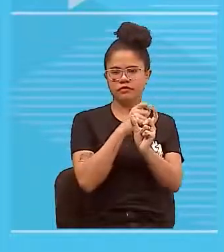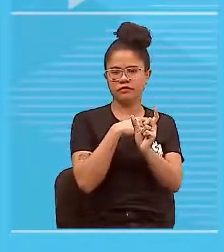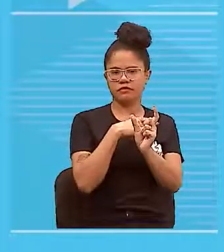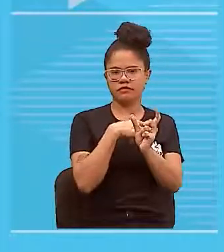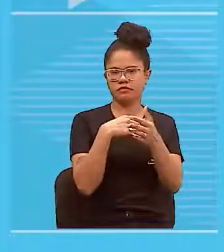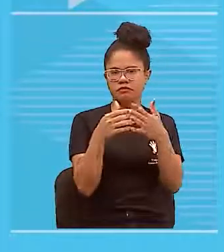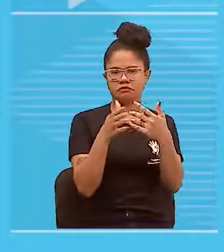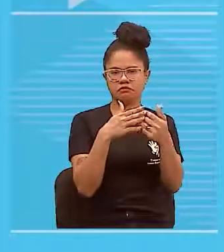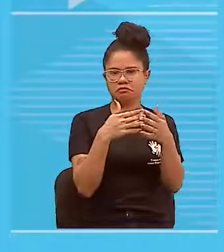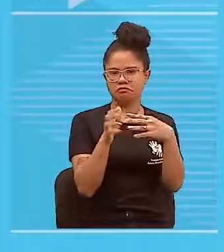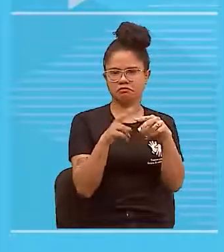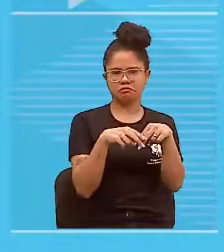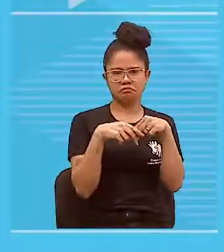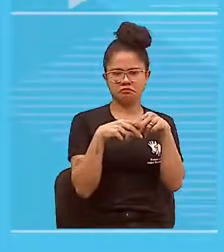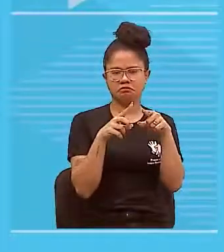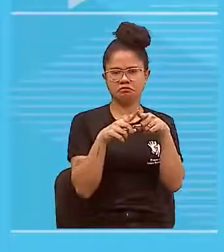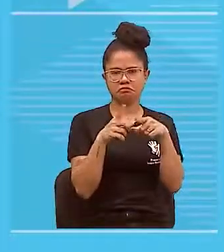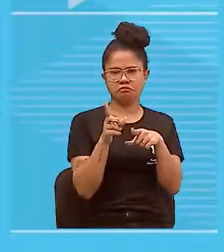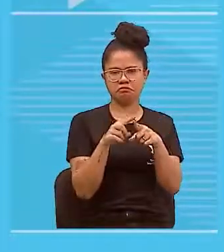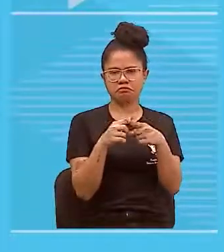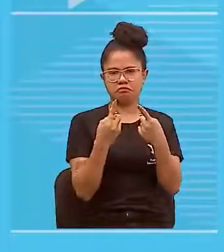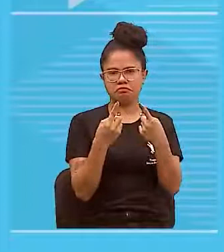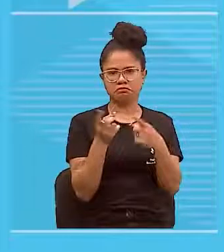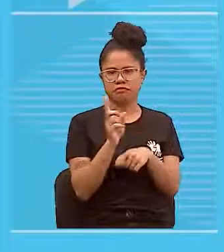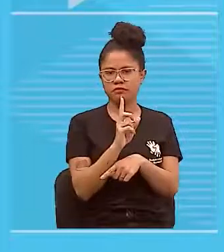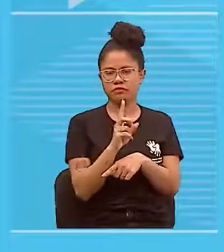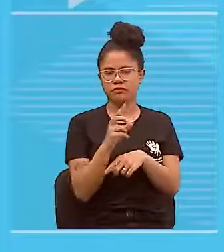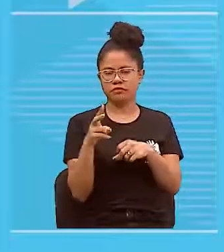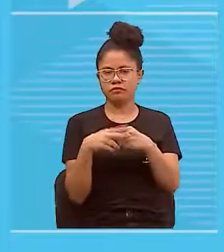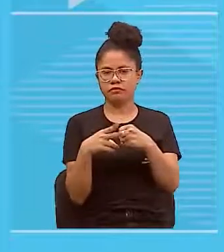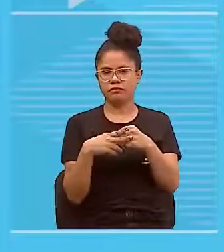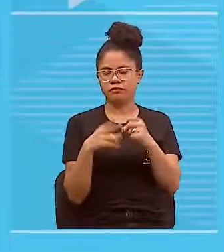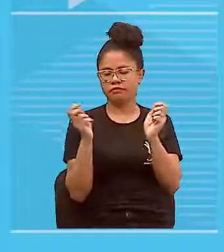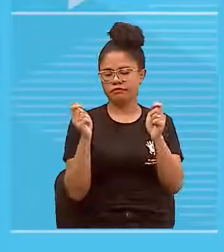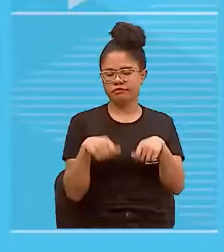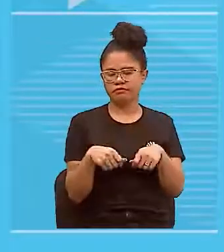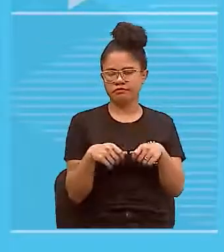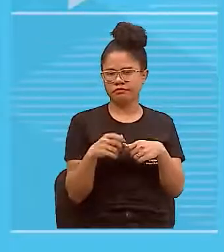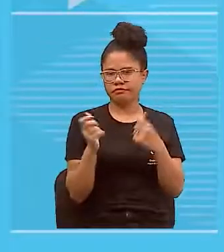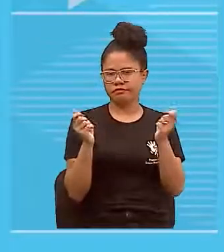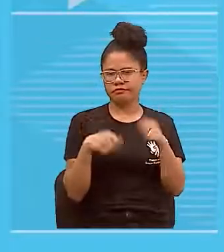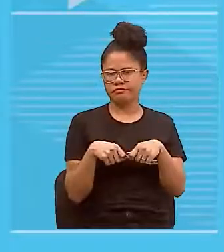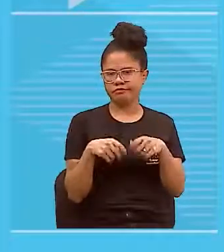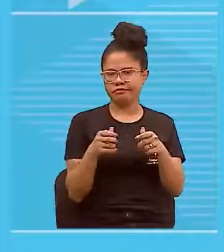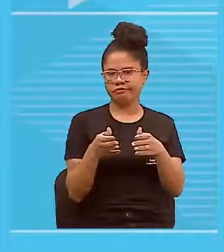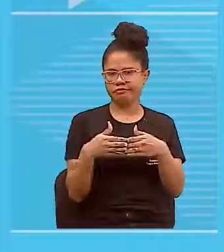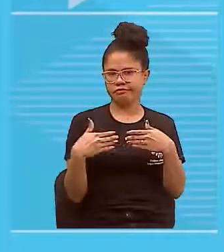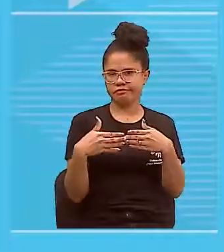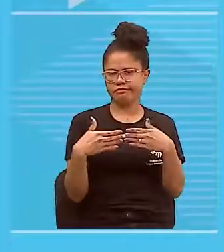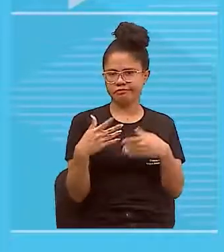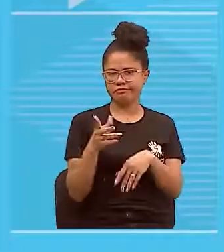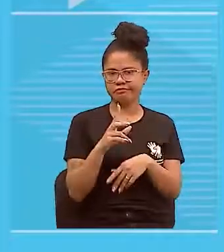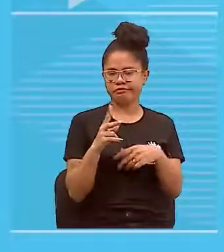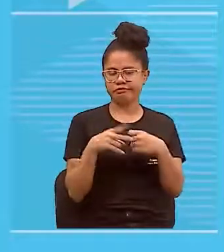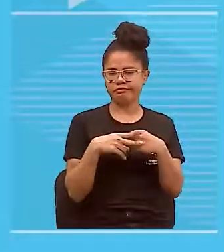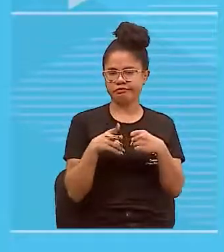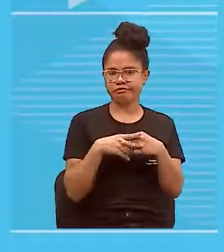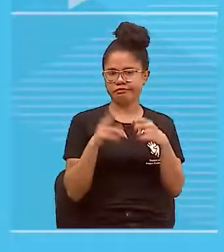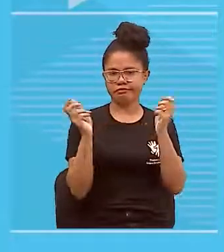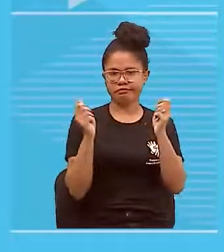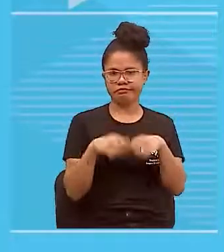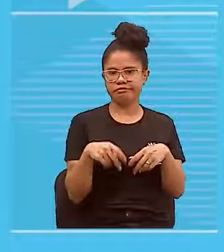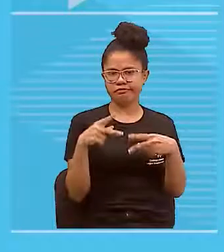porque o verbo exigiu não o verbo não exige preposição eu posso